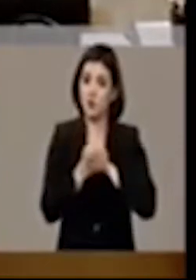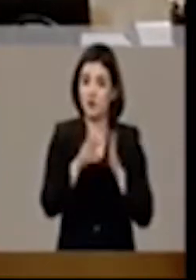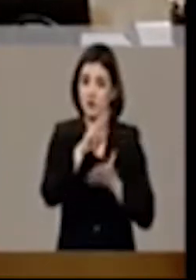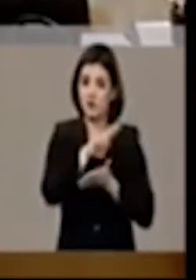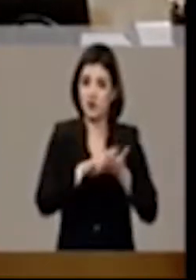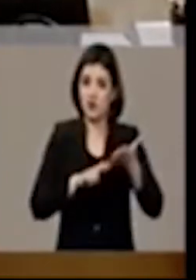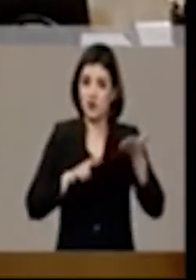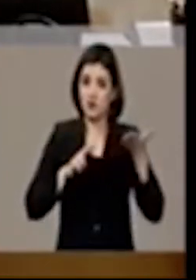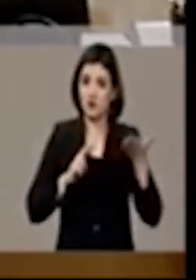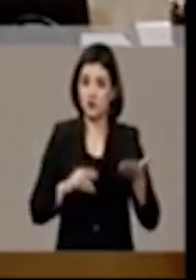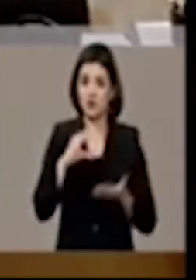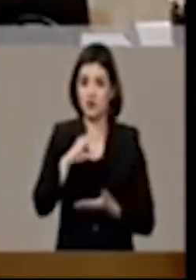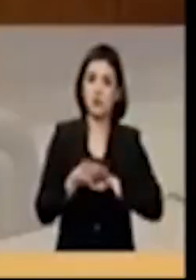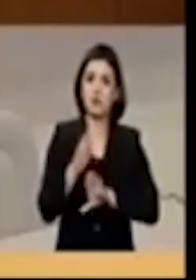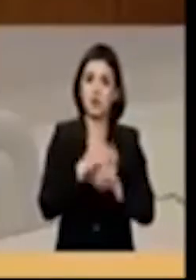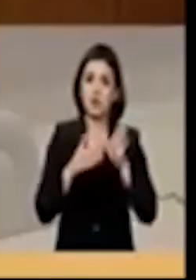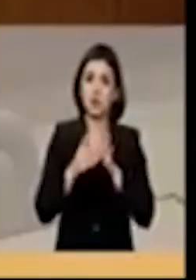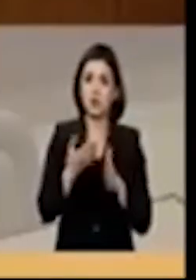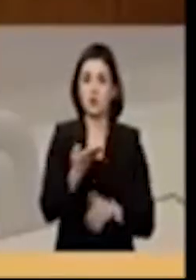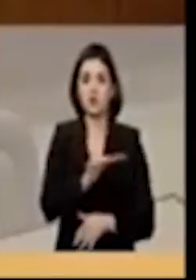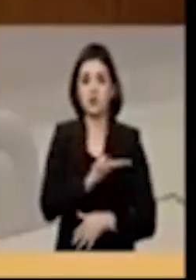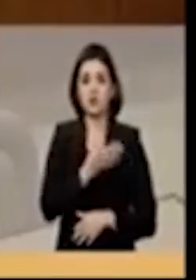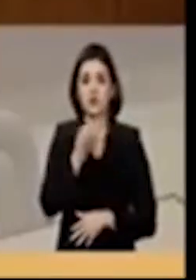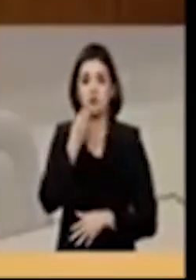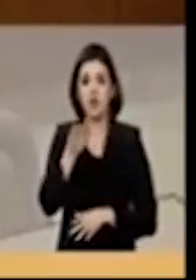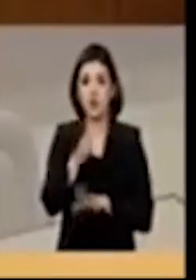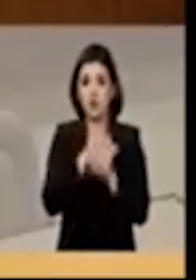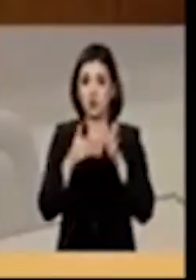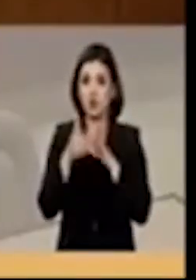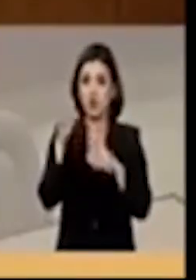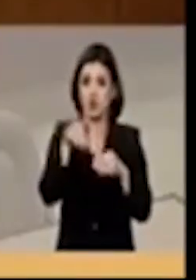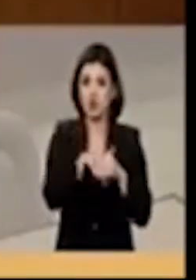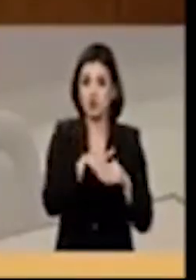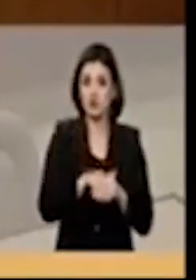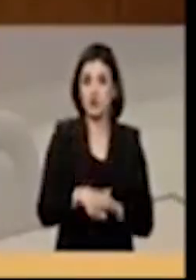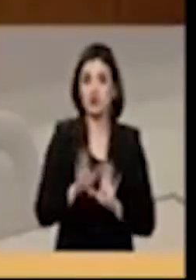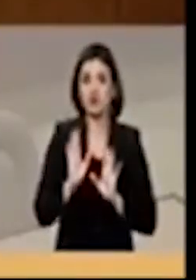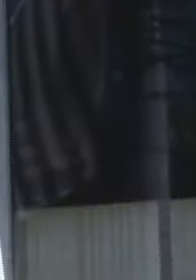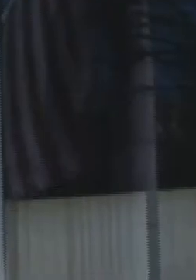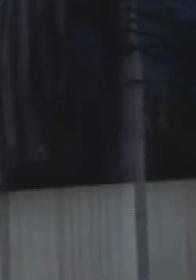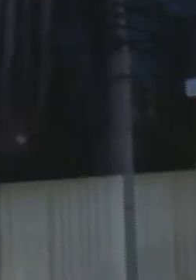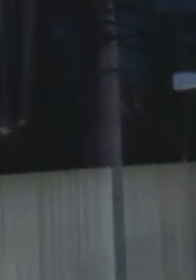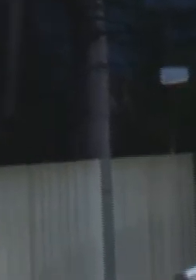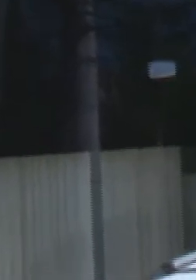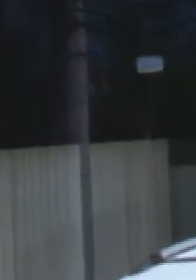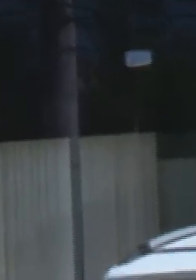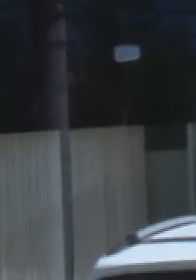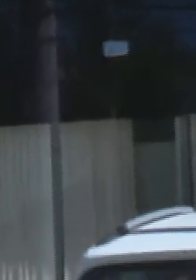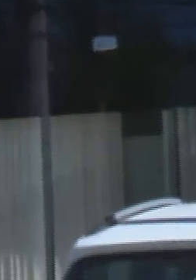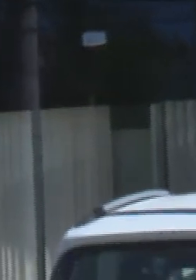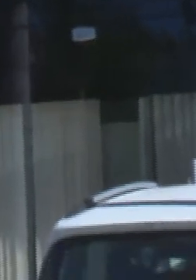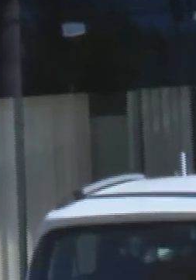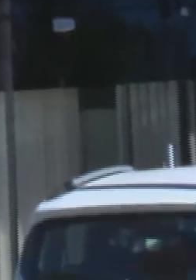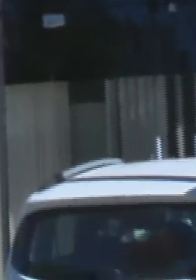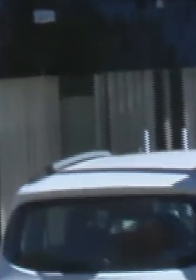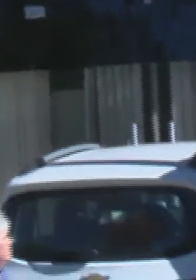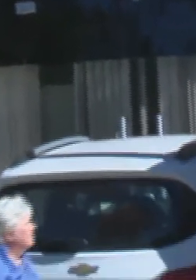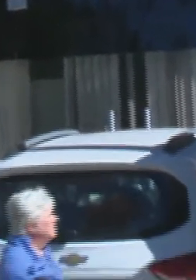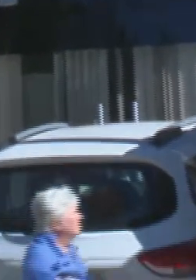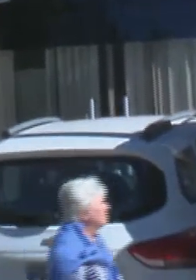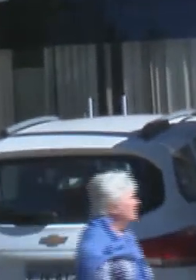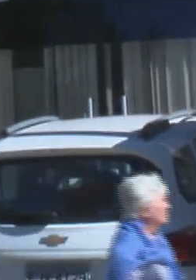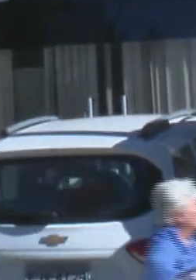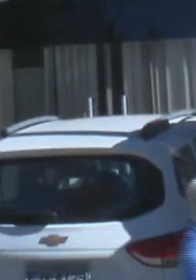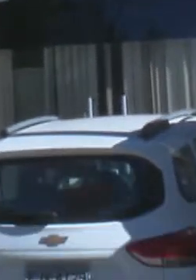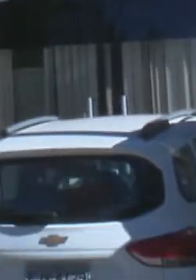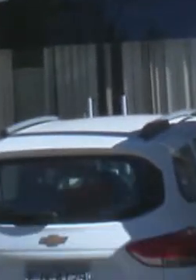medida protetiva à comunidade não possui uma legislação para si. Então o que o STF faz é reconhecer que o